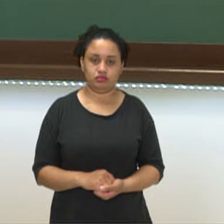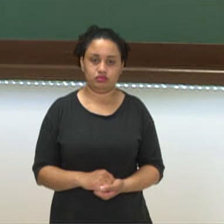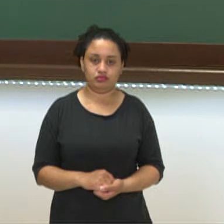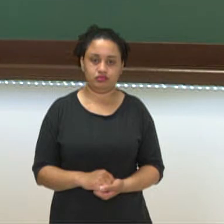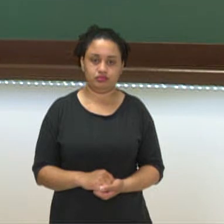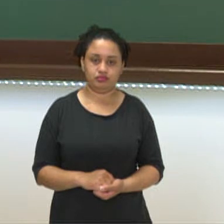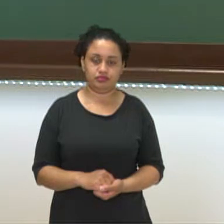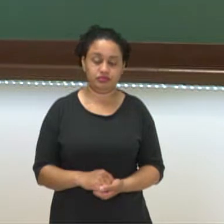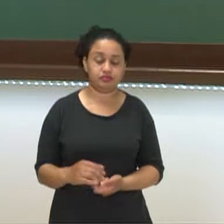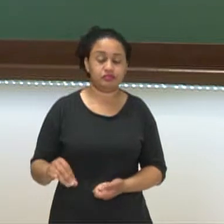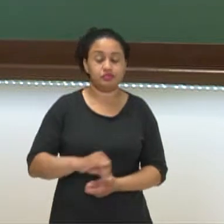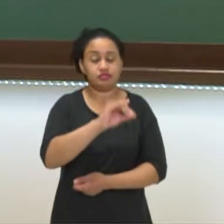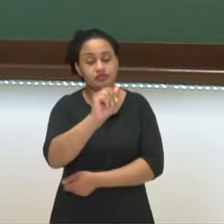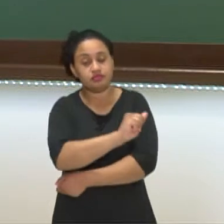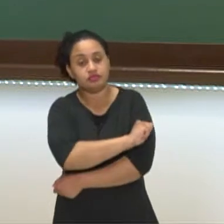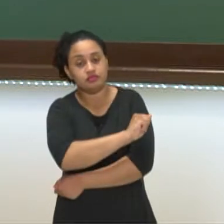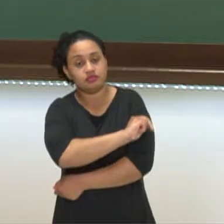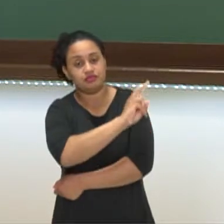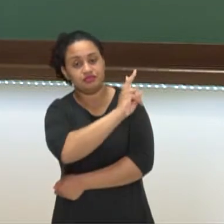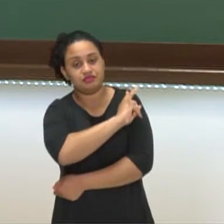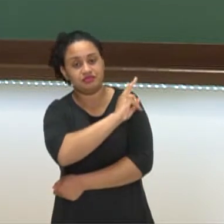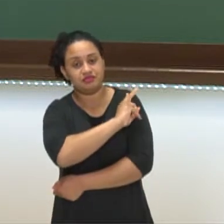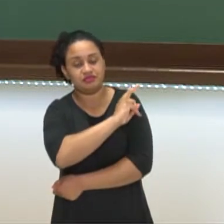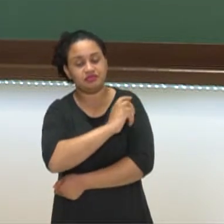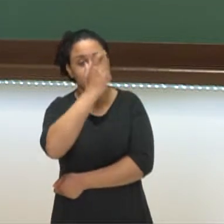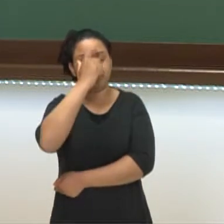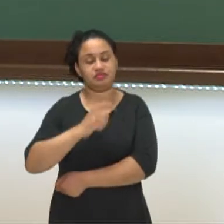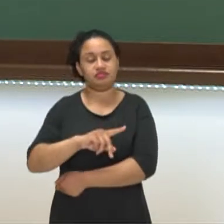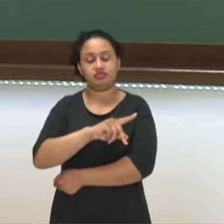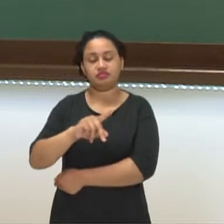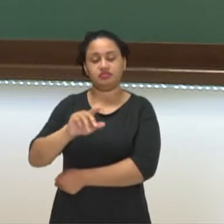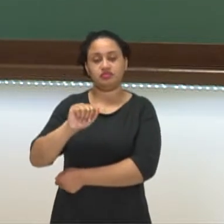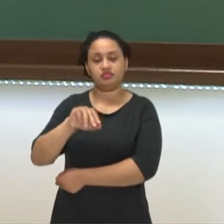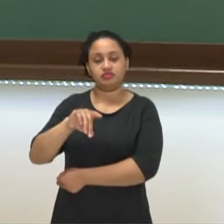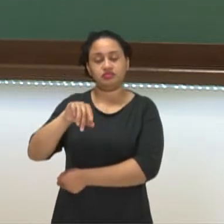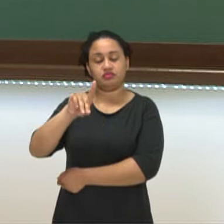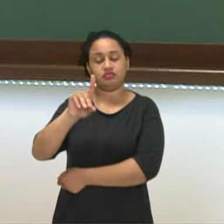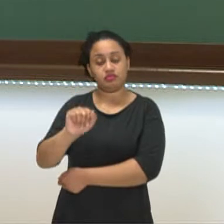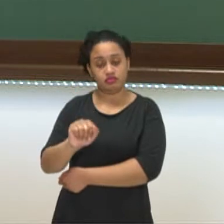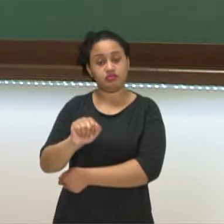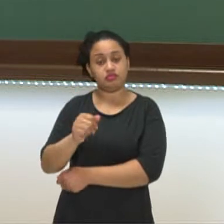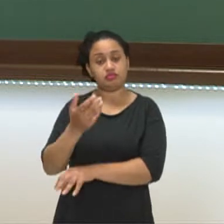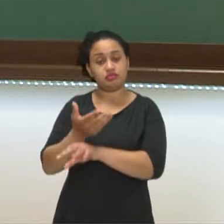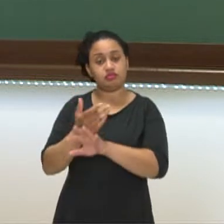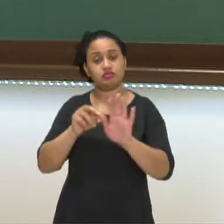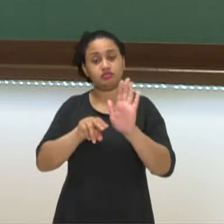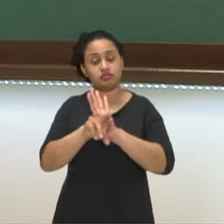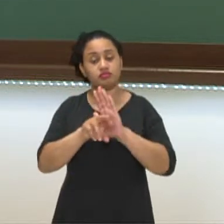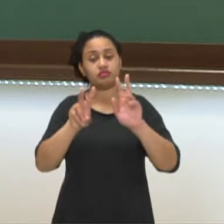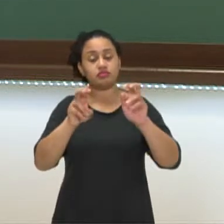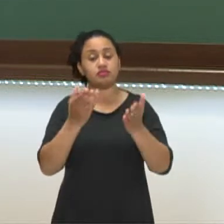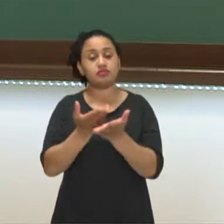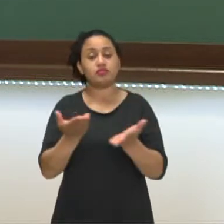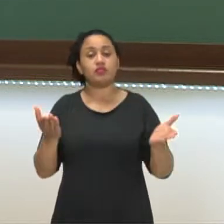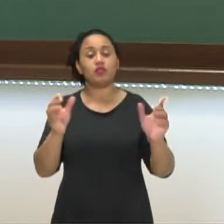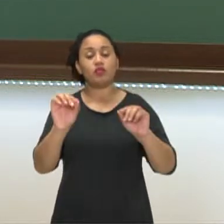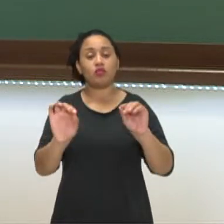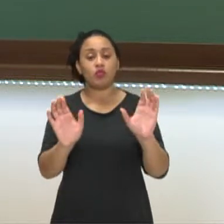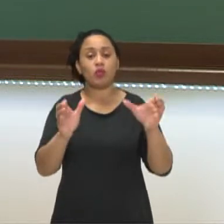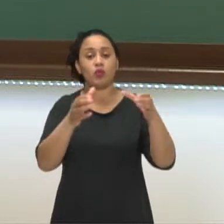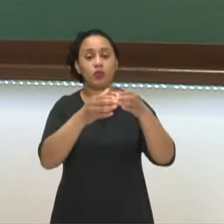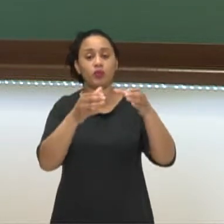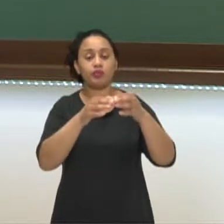Olá, estudantes da segunda série do ensino médio. Eu sou a professora Amanda Gonçalves, de Biologia, e o tema da nossa aula é Reino